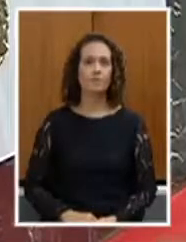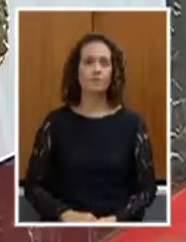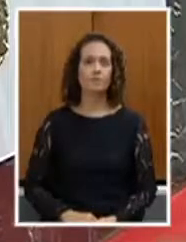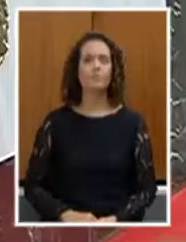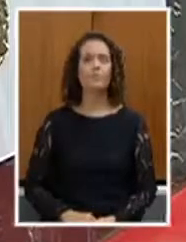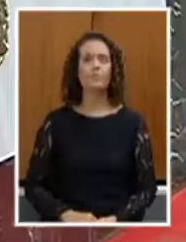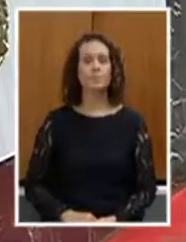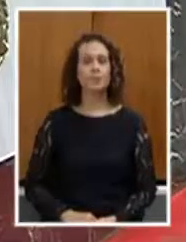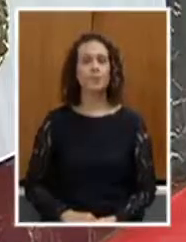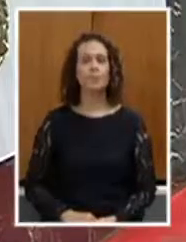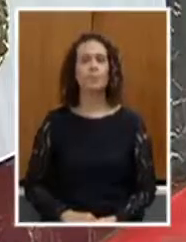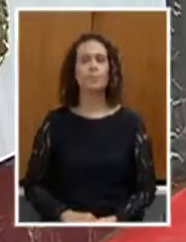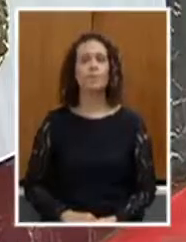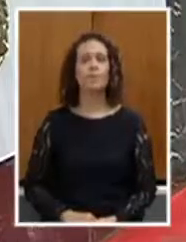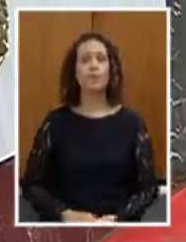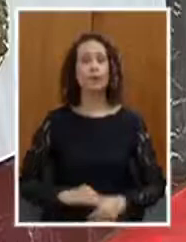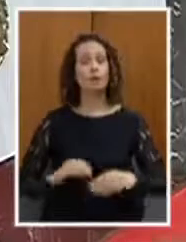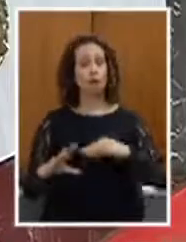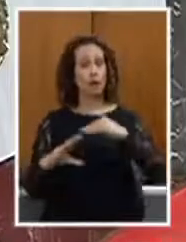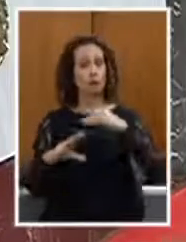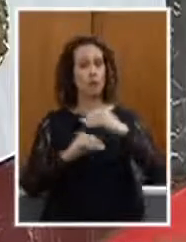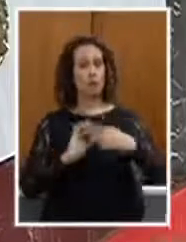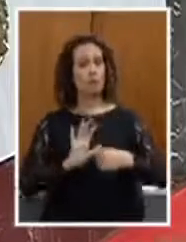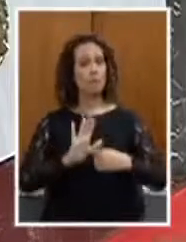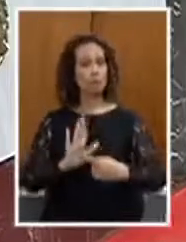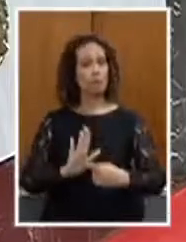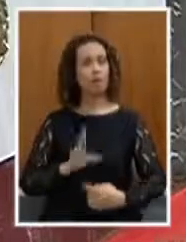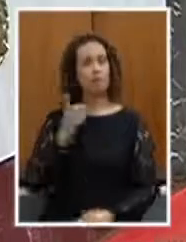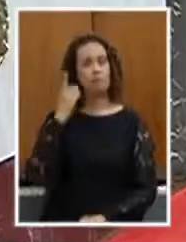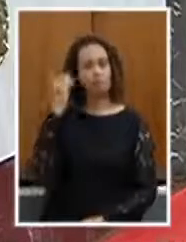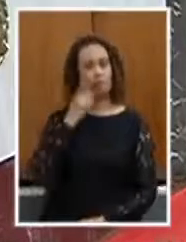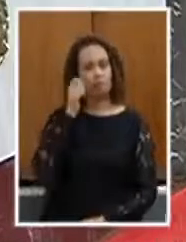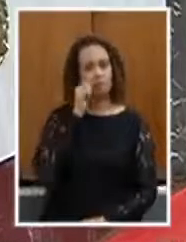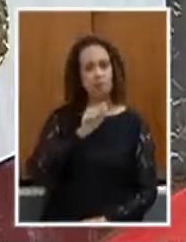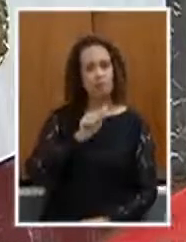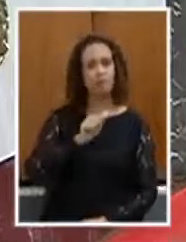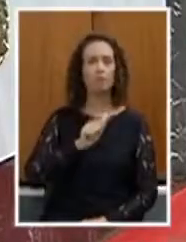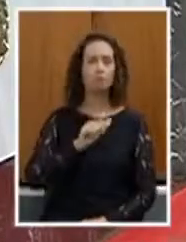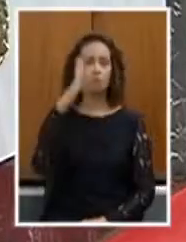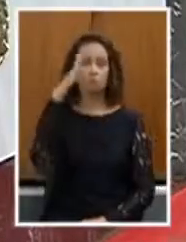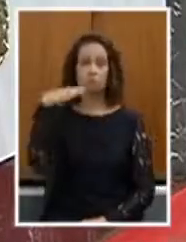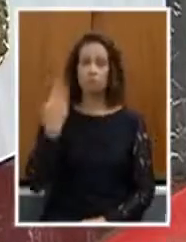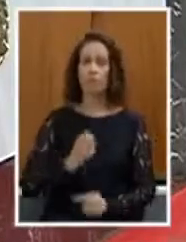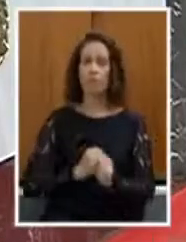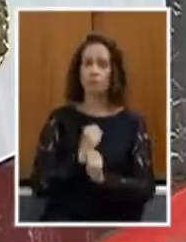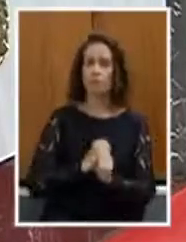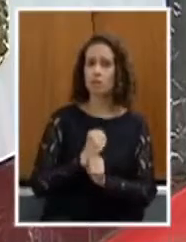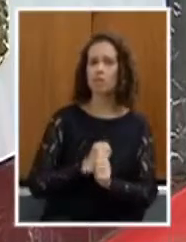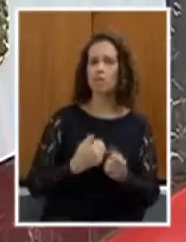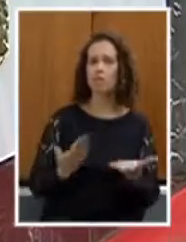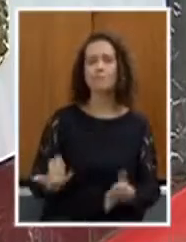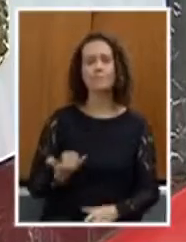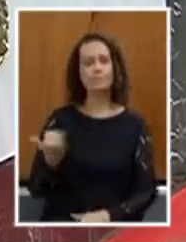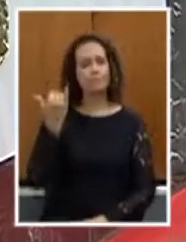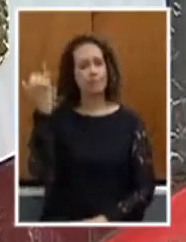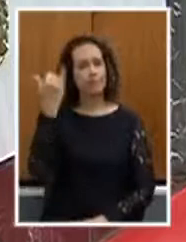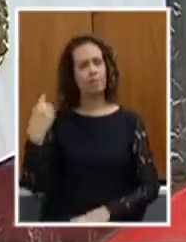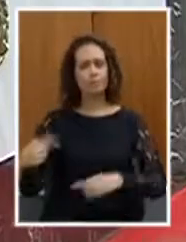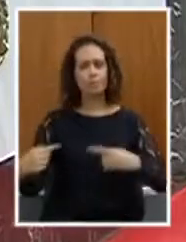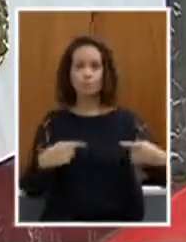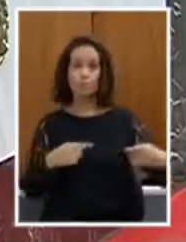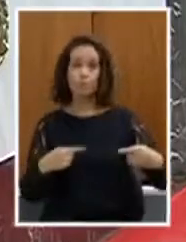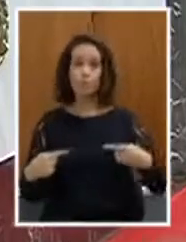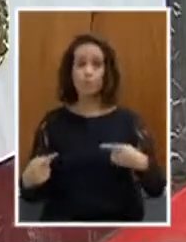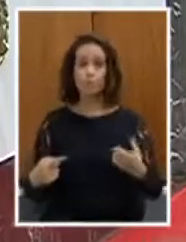Apenas para ser solidário à emenda apresentada pela deputada Beatriz, eu acho que esse é um ano muito simbólico para ver a discussão do cumprimento